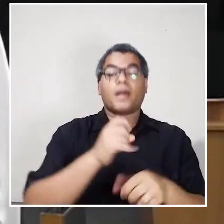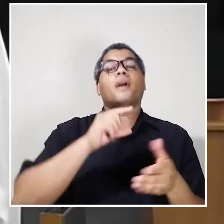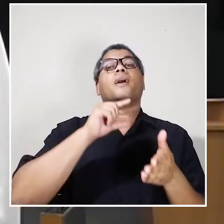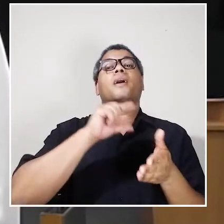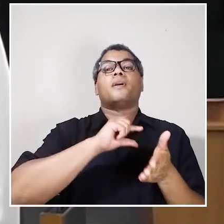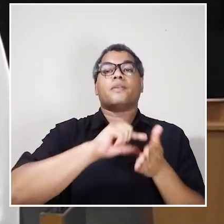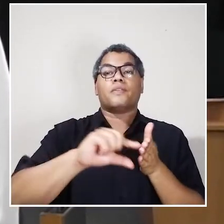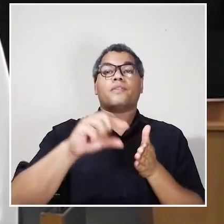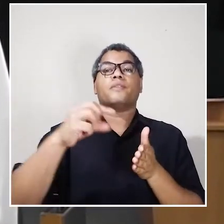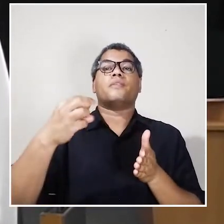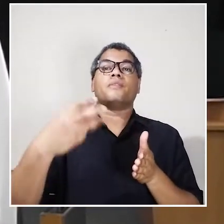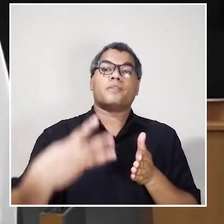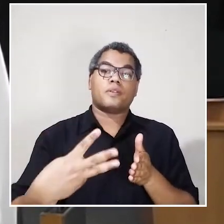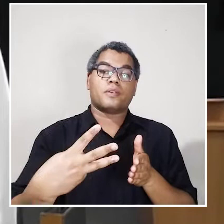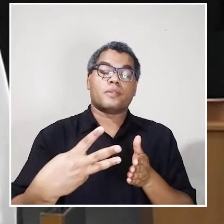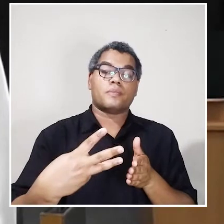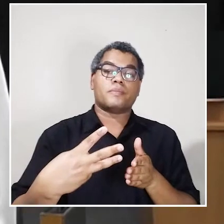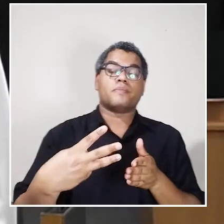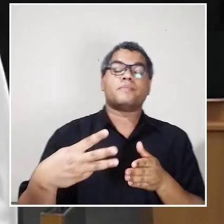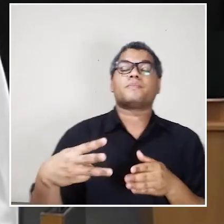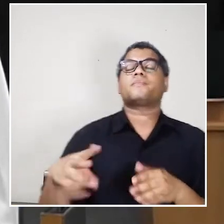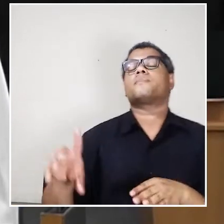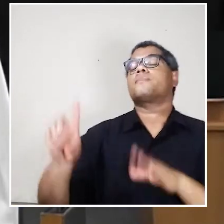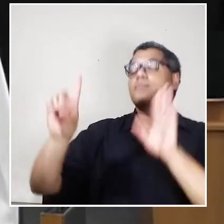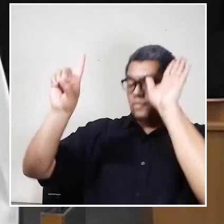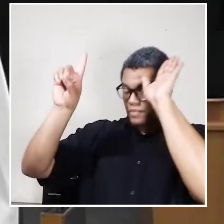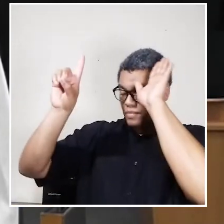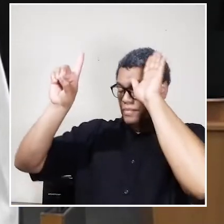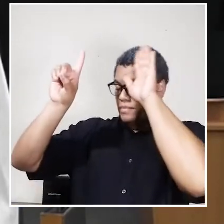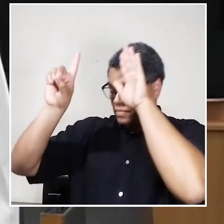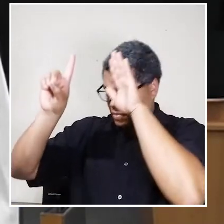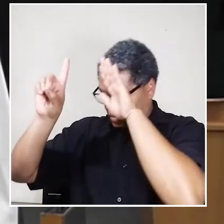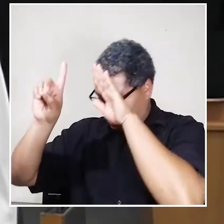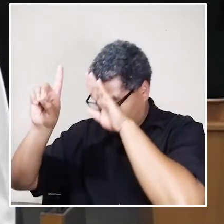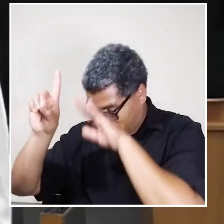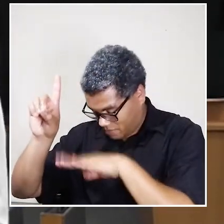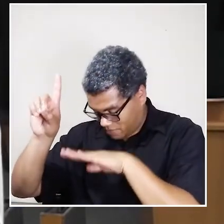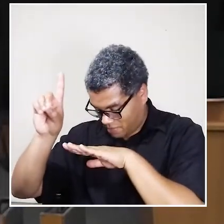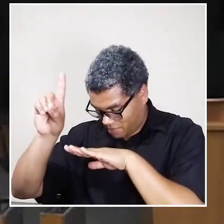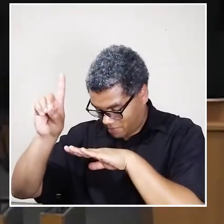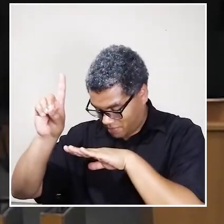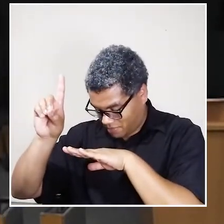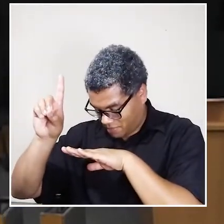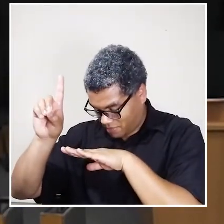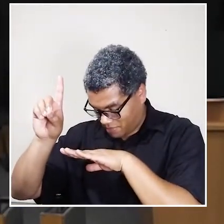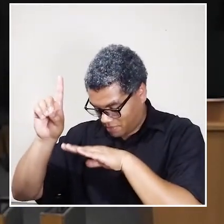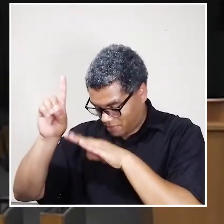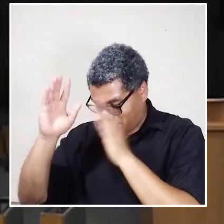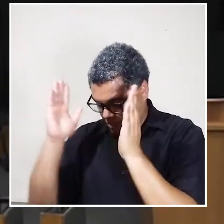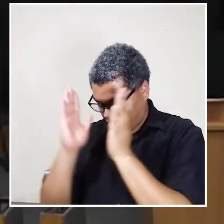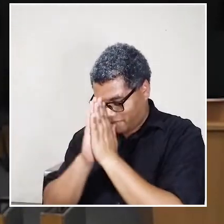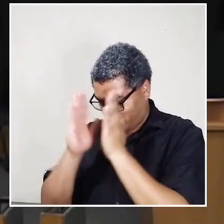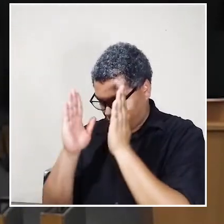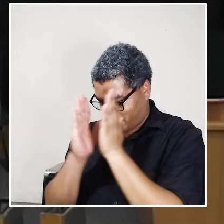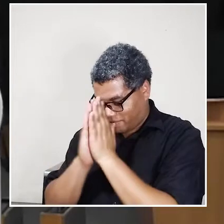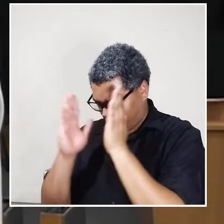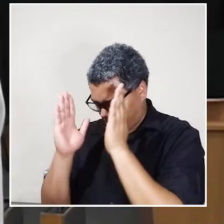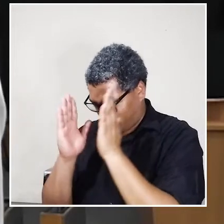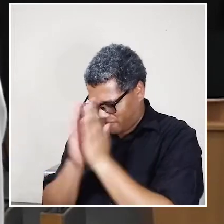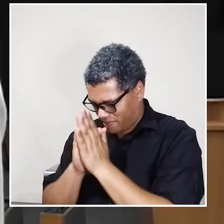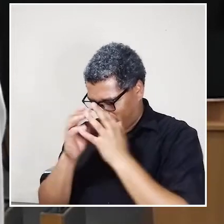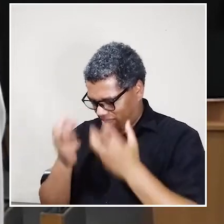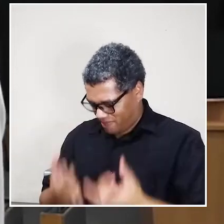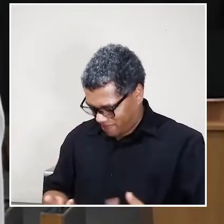Versículo 3. Voltei o rosto ao Senhor Deus, para o buscar